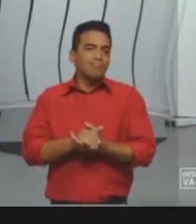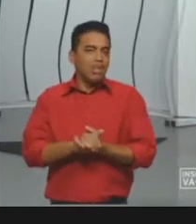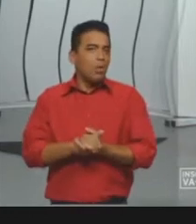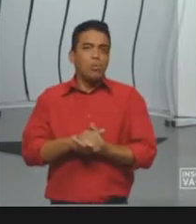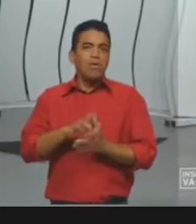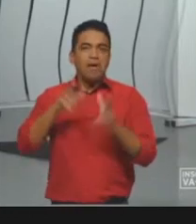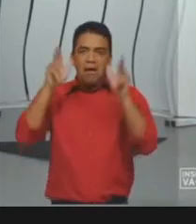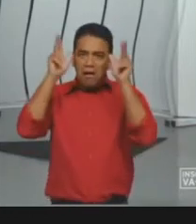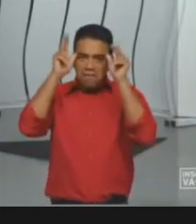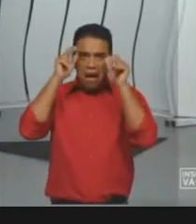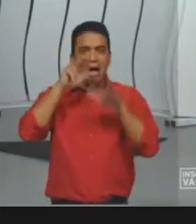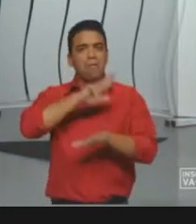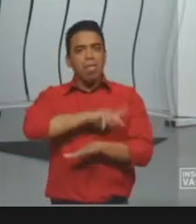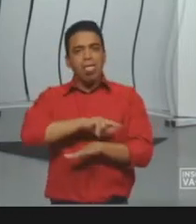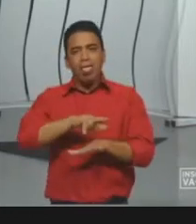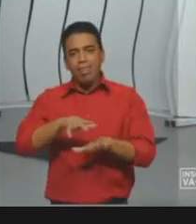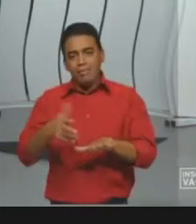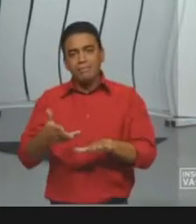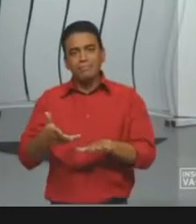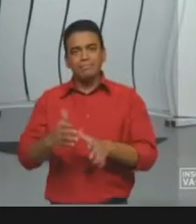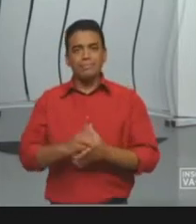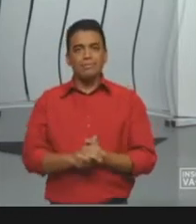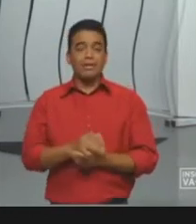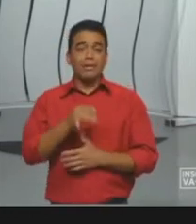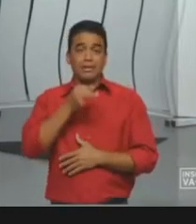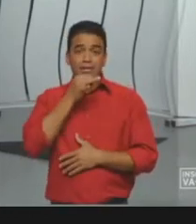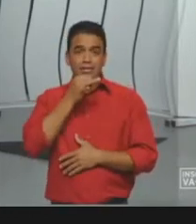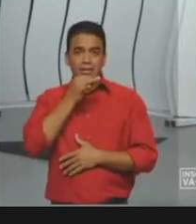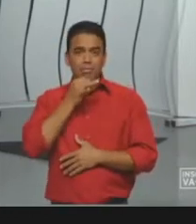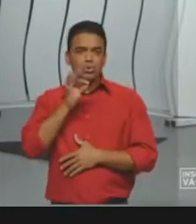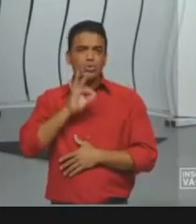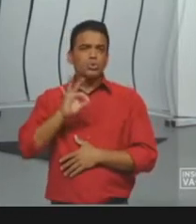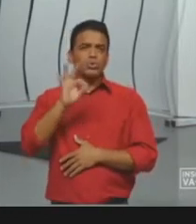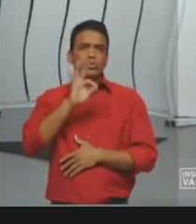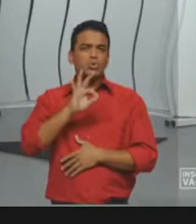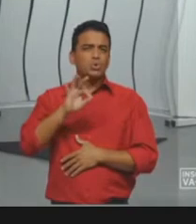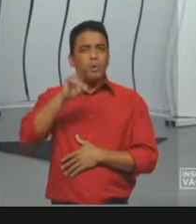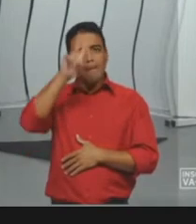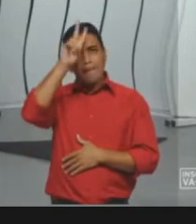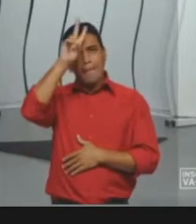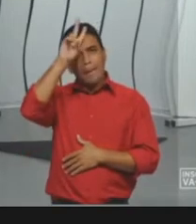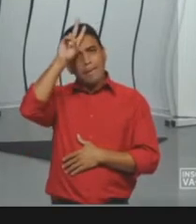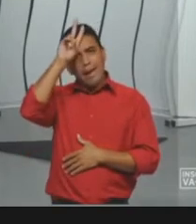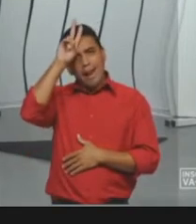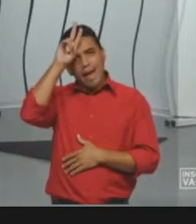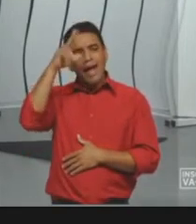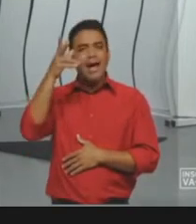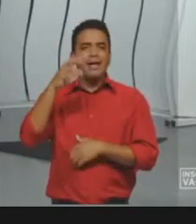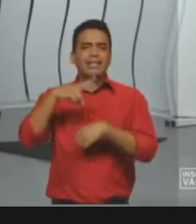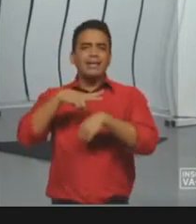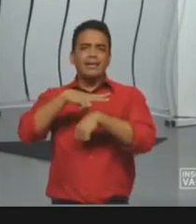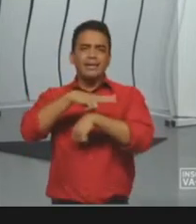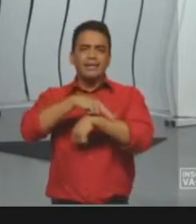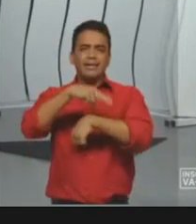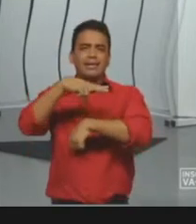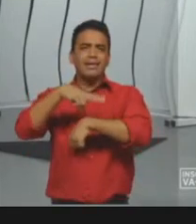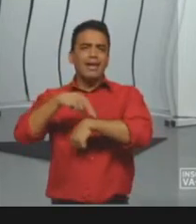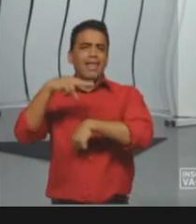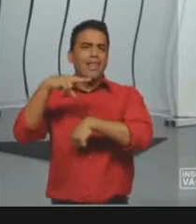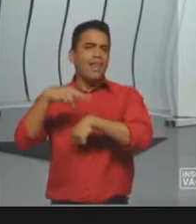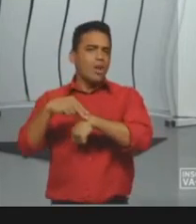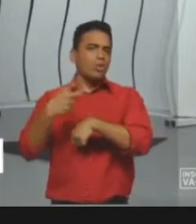sangue, mas nós temos aqui os insetos, por exemplo, alguns insetos, baratas, grilos, né? E